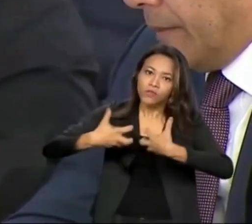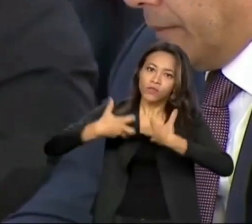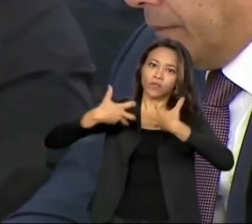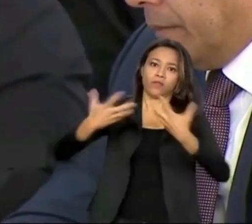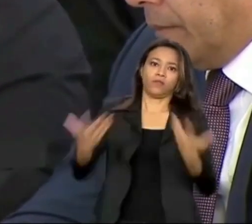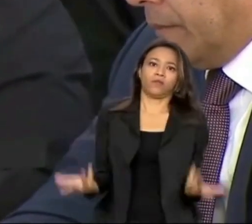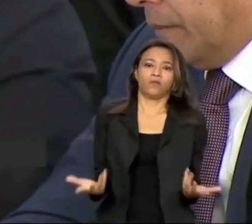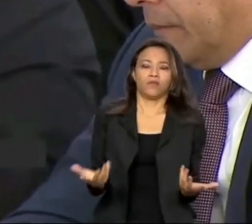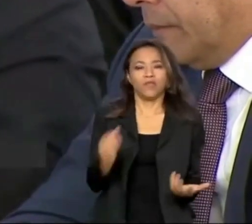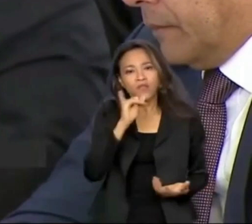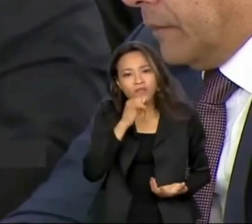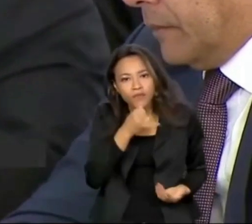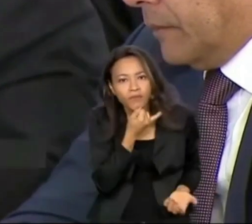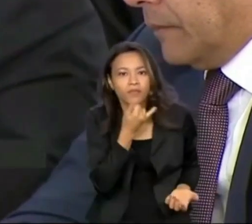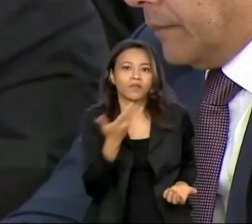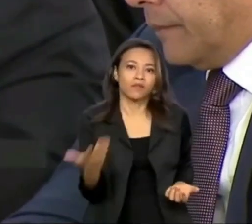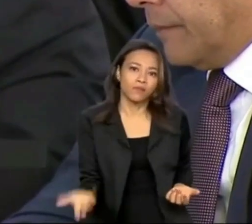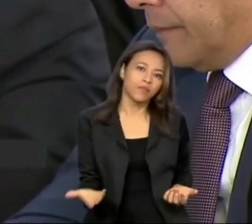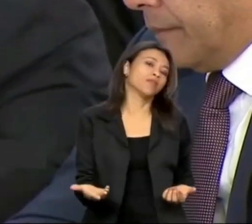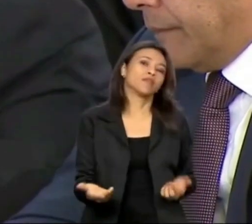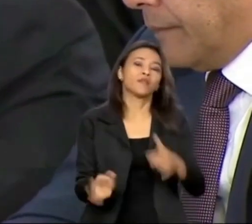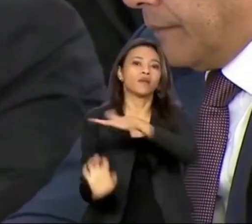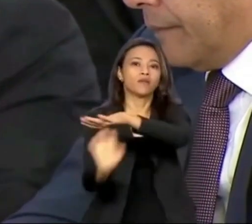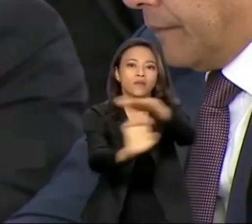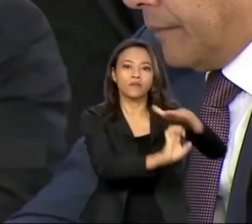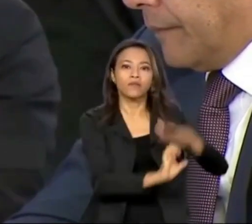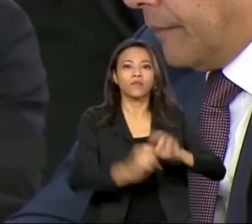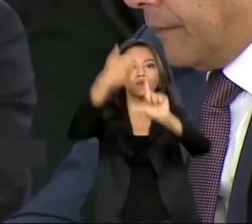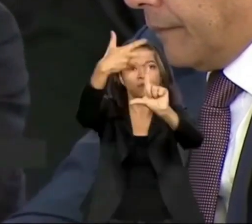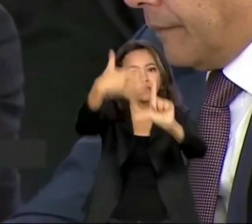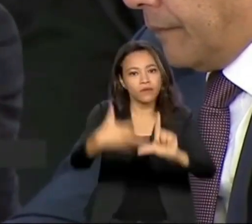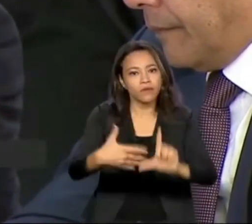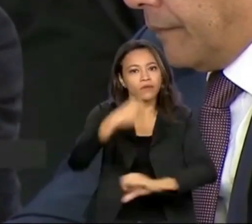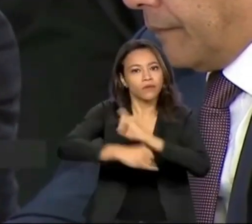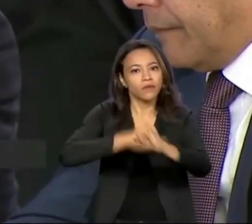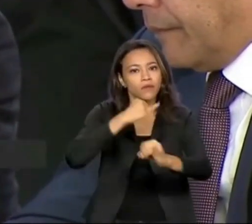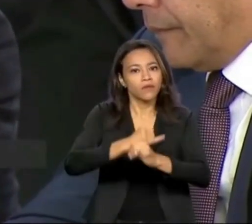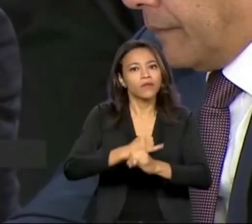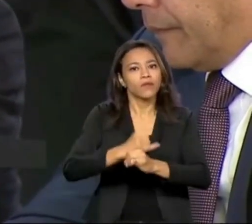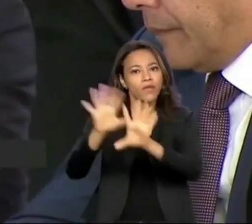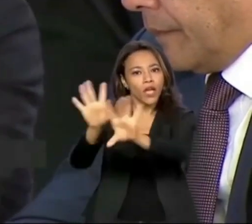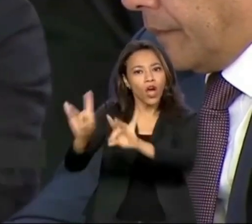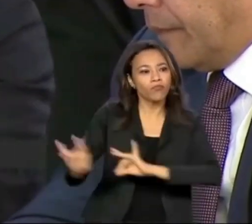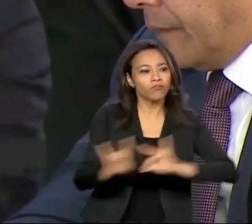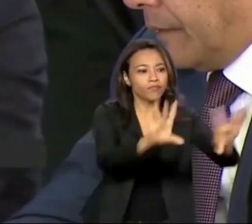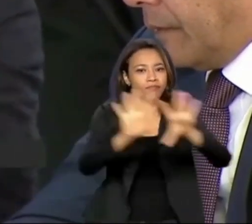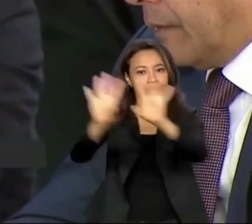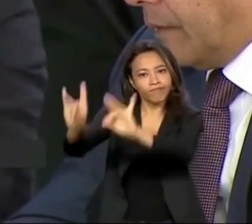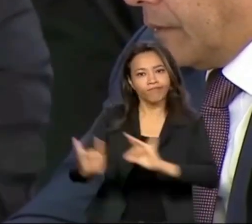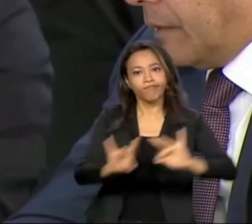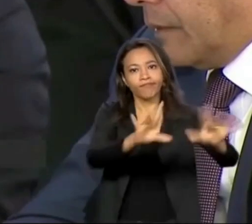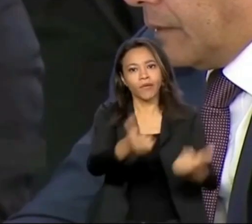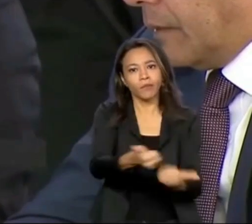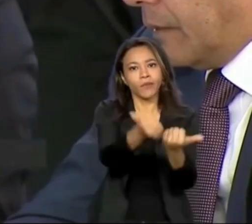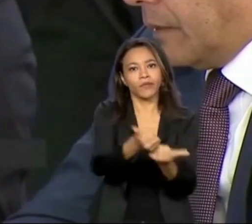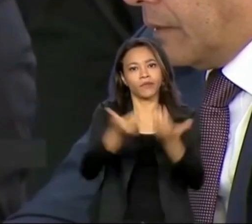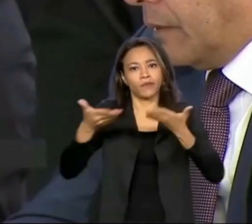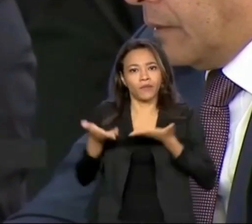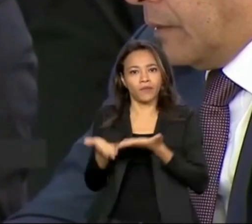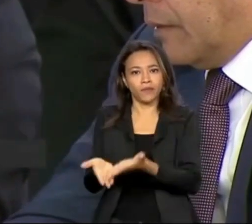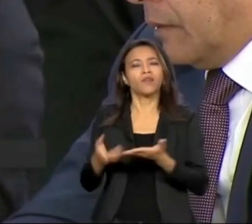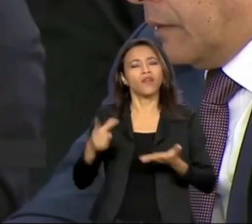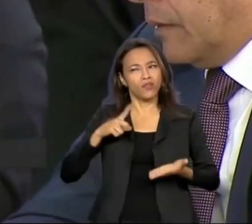plataformas, lamentavelmente, em que pese terem progredido na colaboração, eu venho realizando